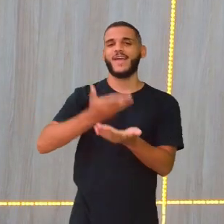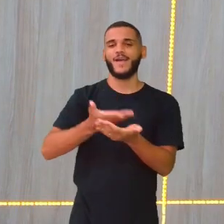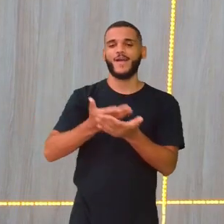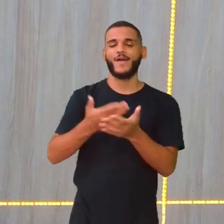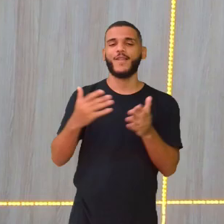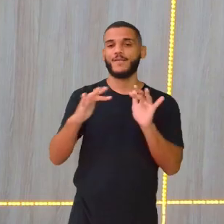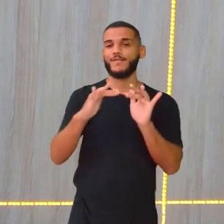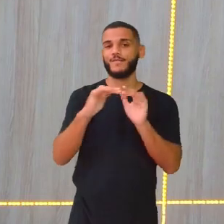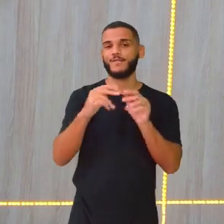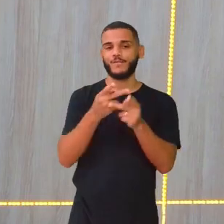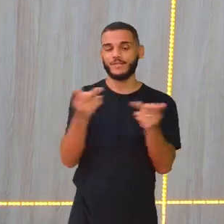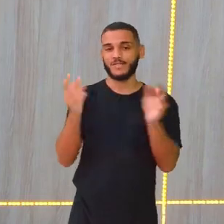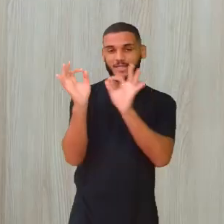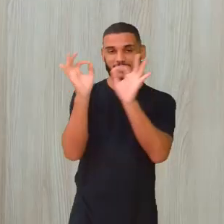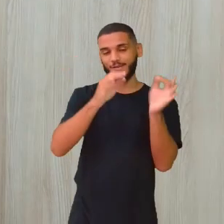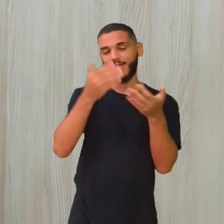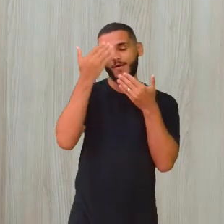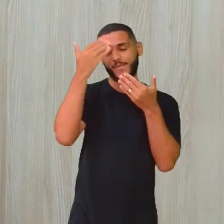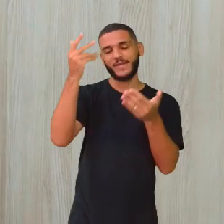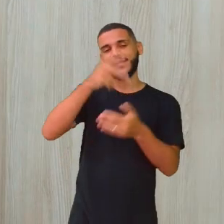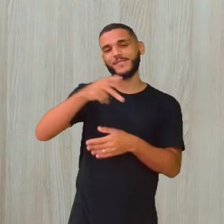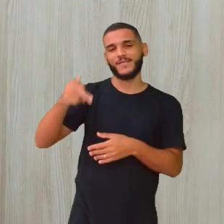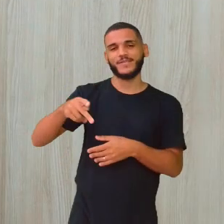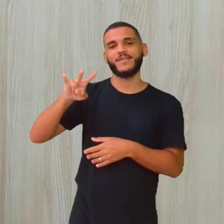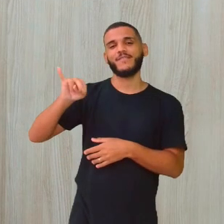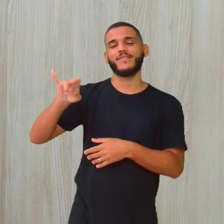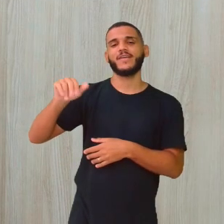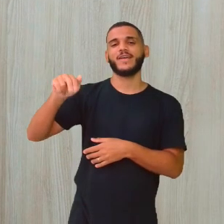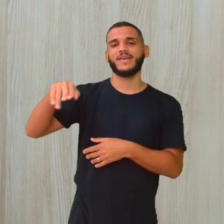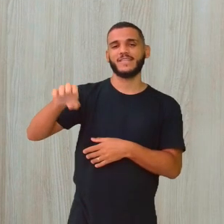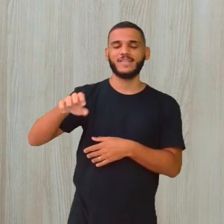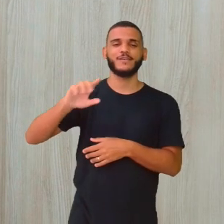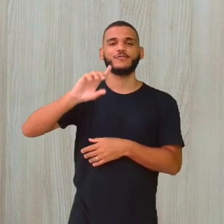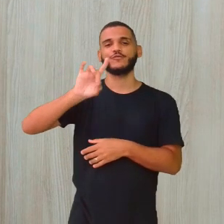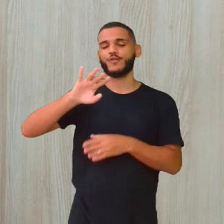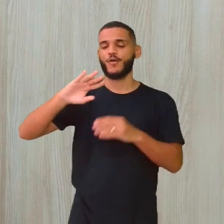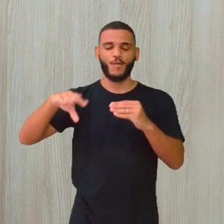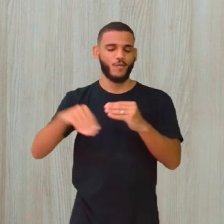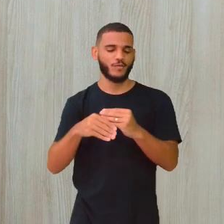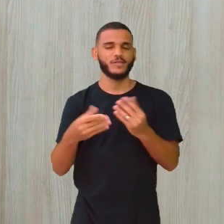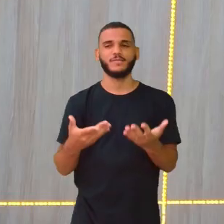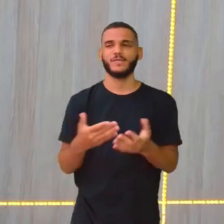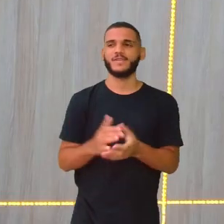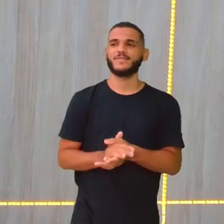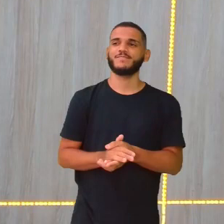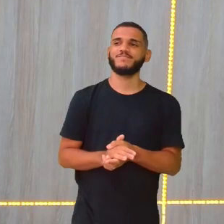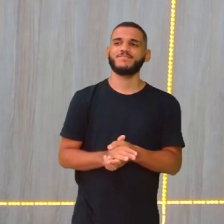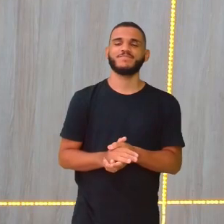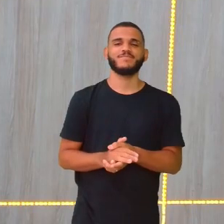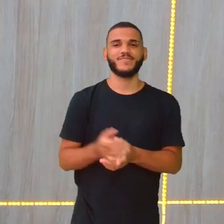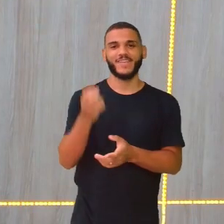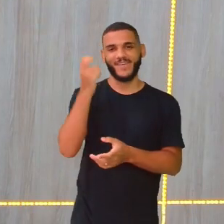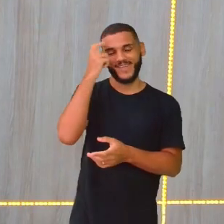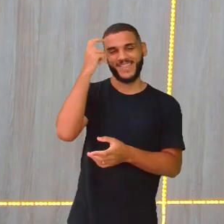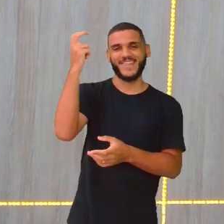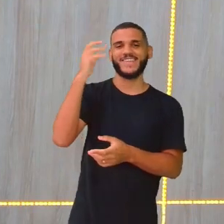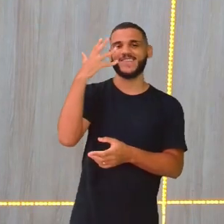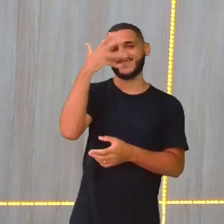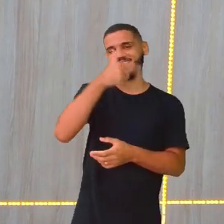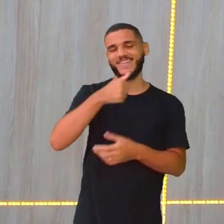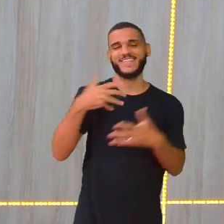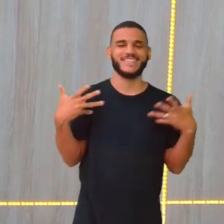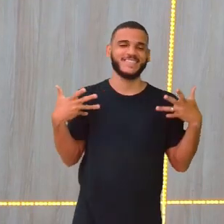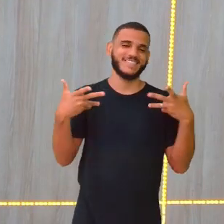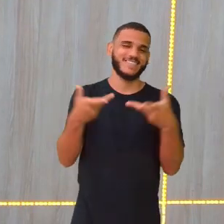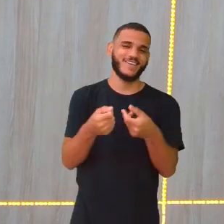até vocês. Obrigada, minha queridíssima professora Viviane, que só contribui com inteligência, beleza e charme,